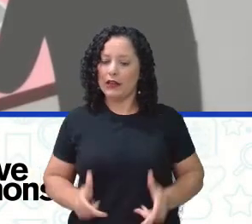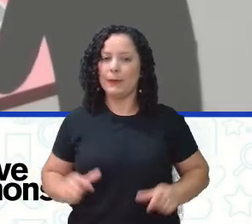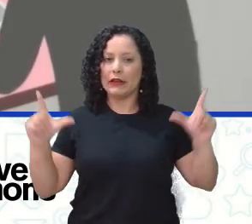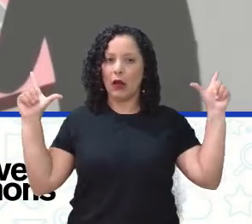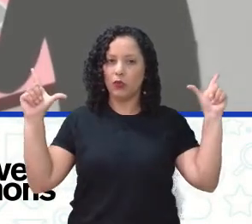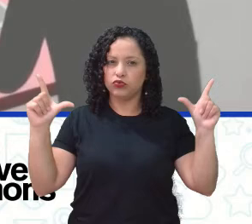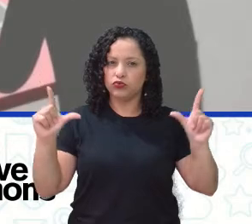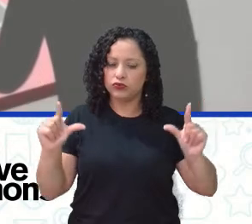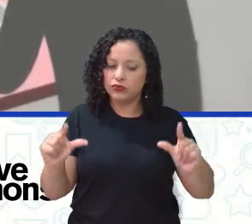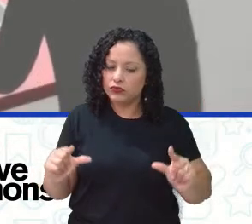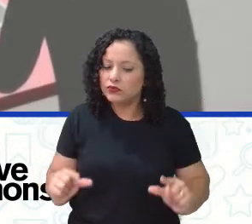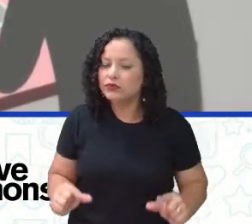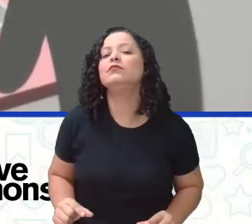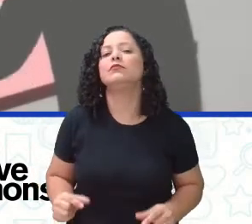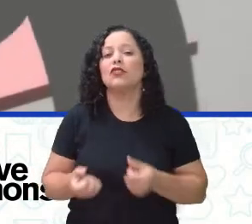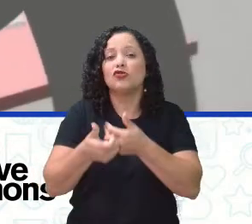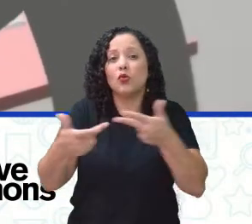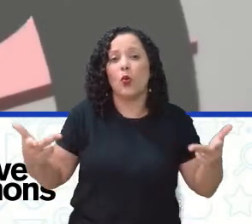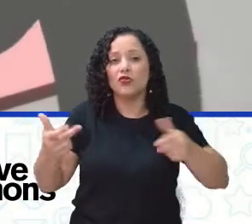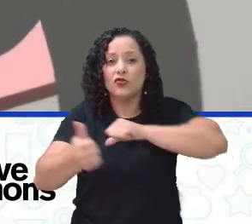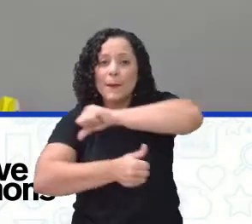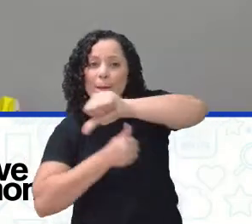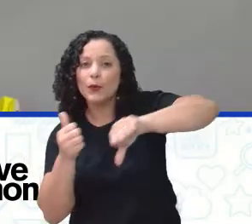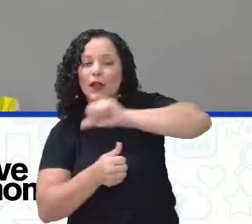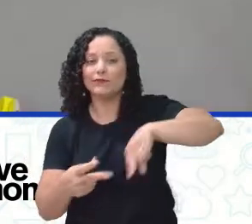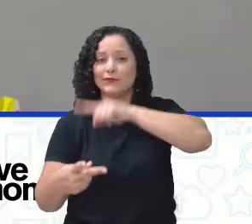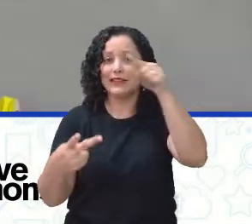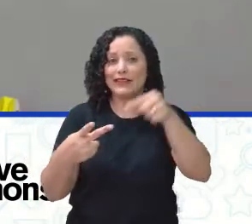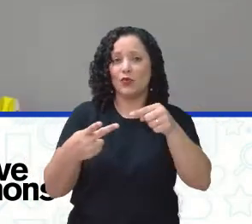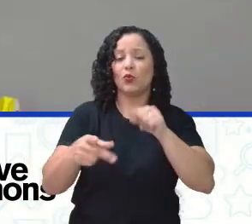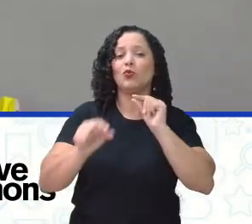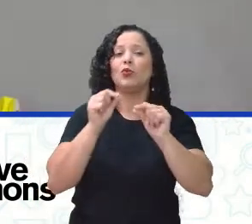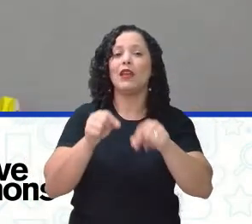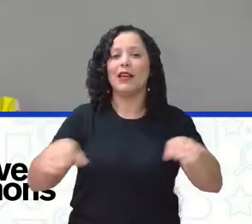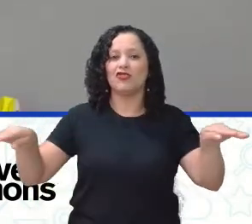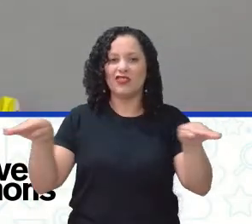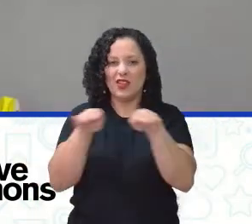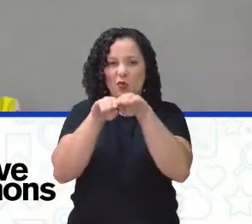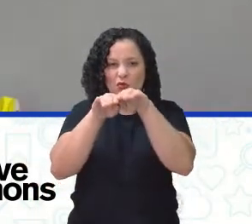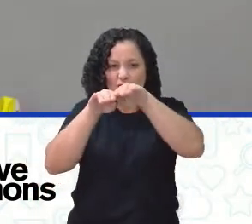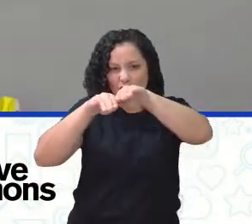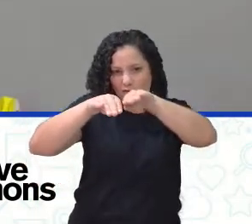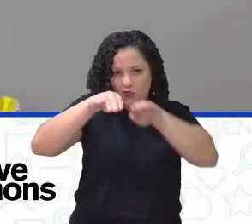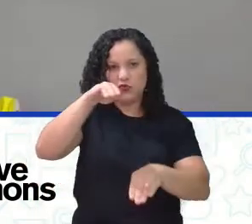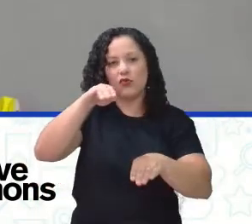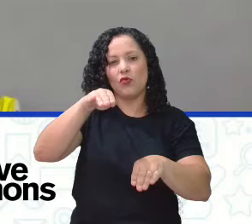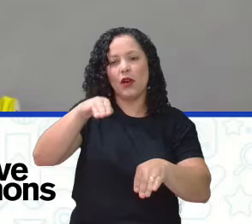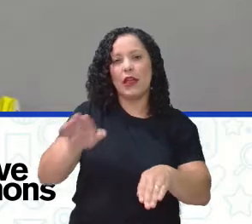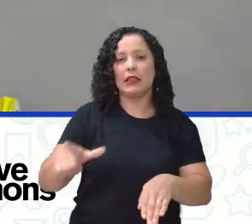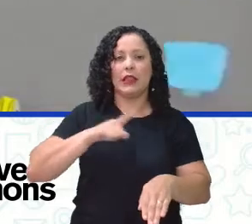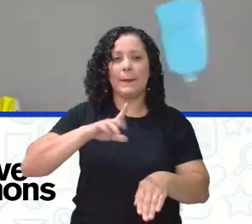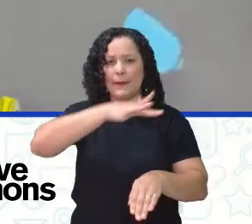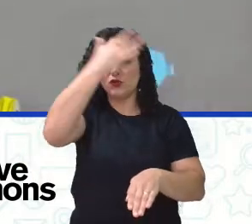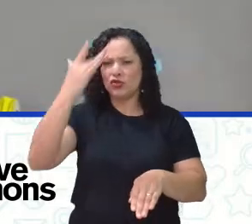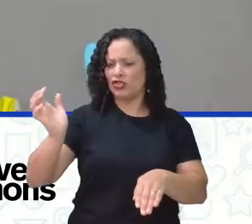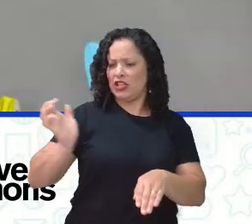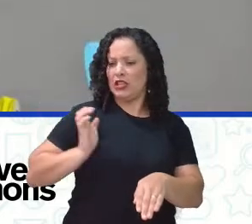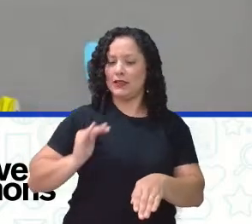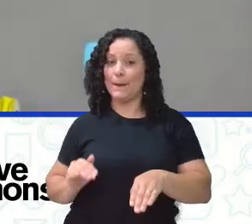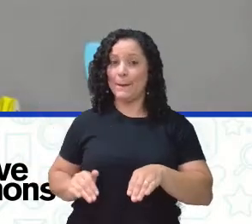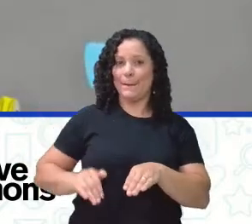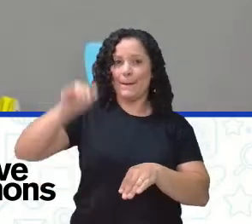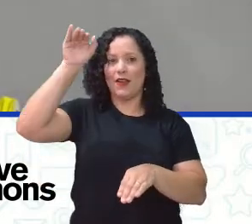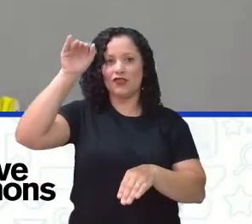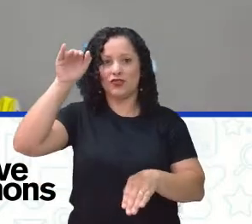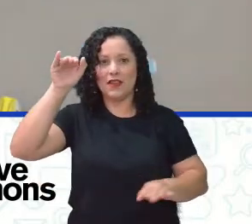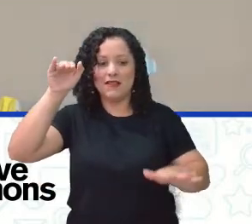isso está mudando o clima. O segundo problema é a desigualdade. Algumas pessoas na Terra têm muito mais do que precisam e a maioria não